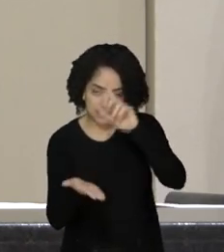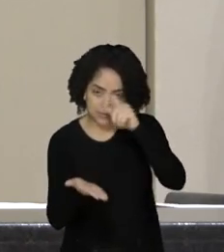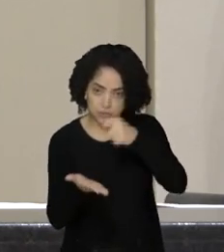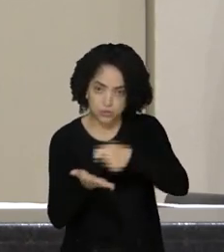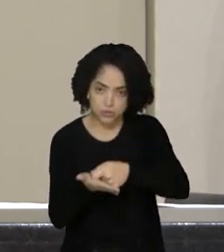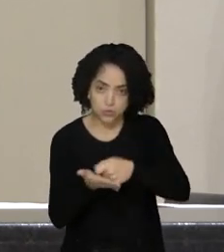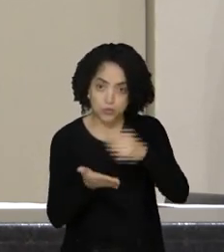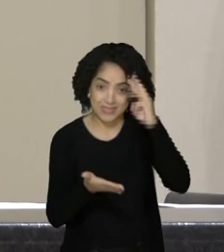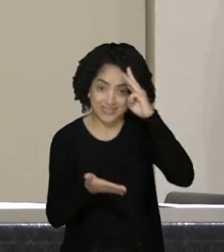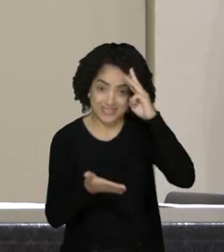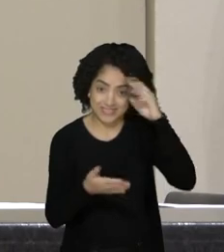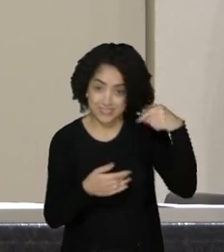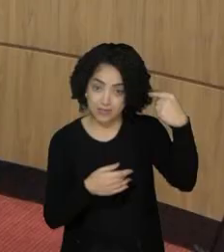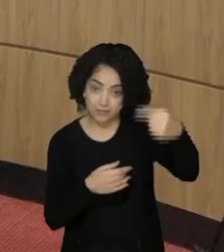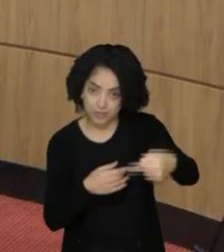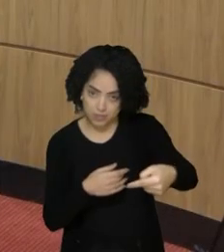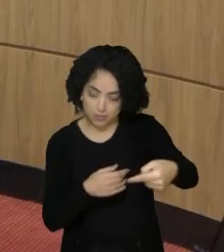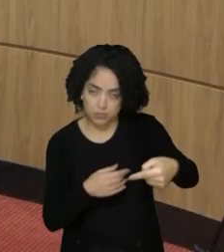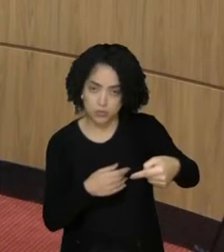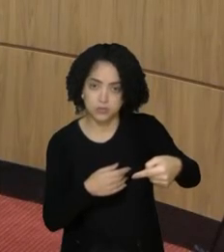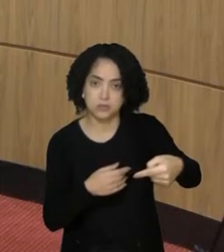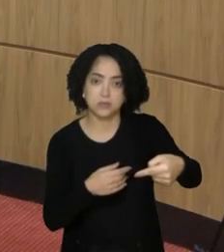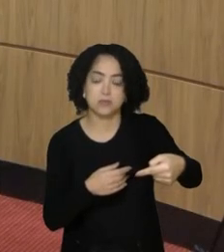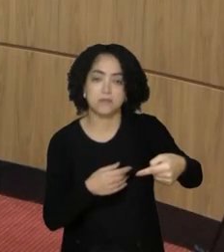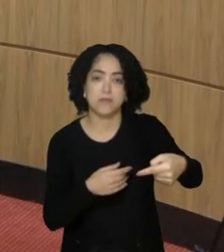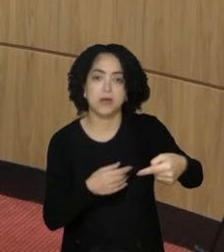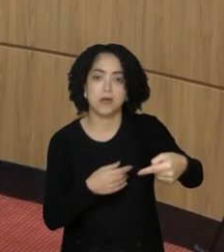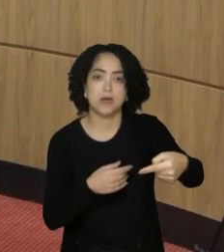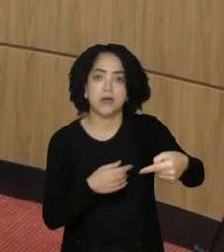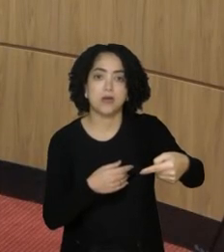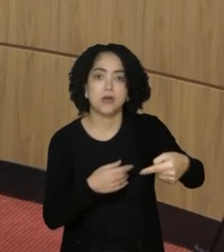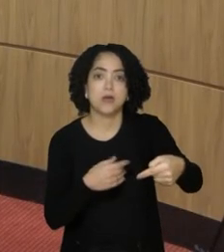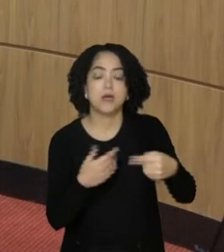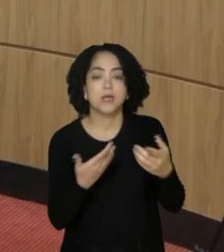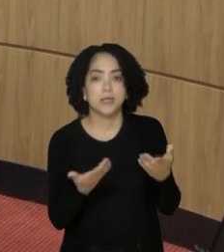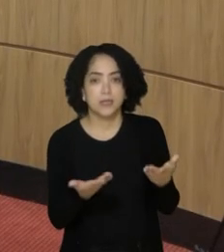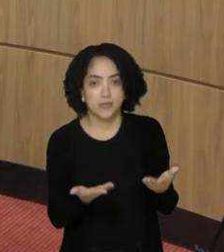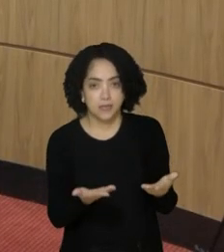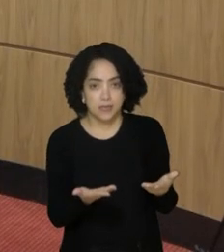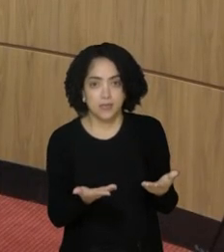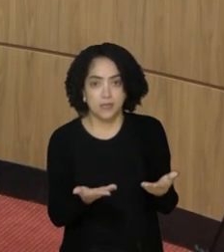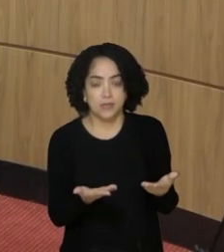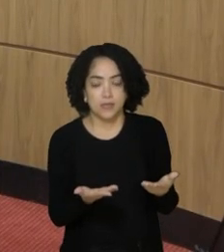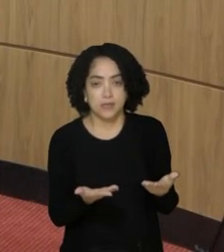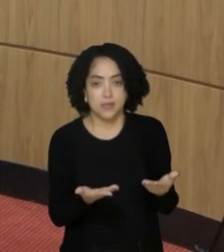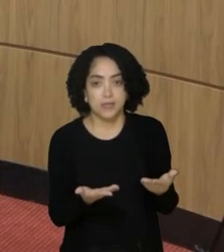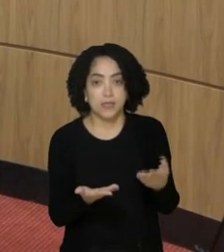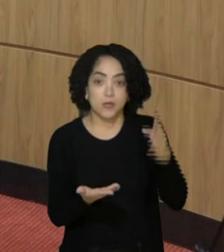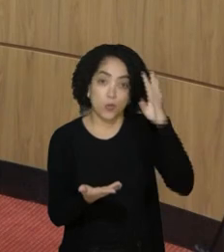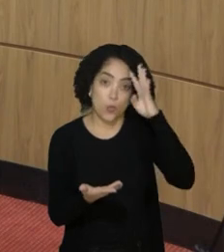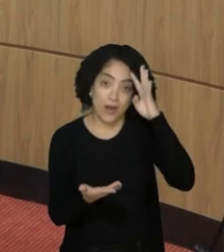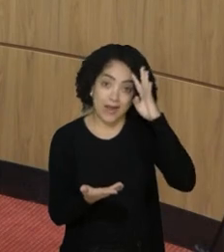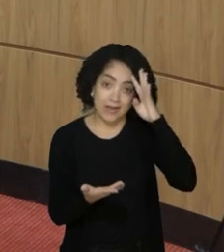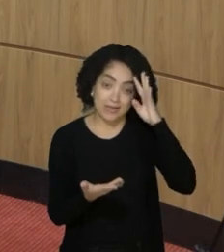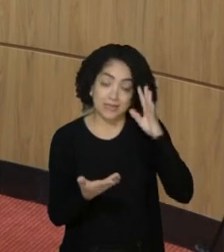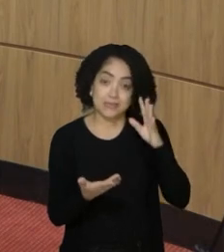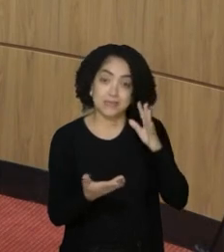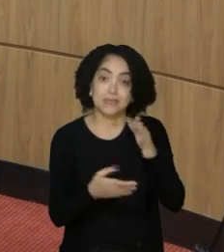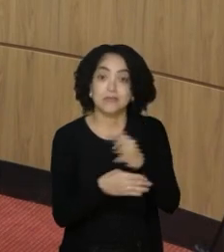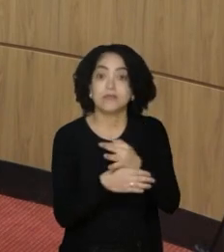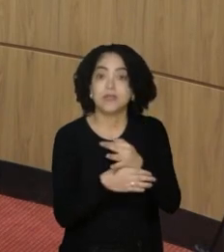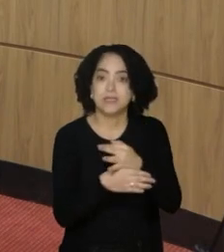terça-feira deputado Ricardo Alba é que por ser na quarta-feira feriado a